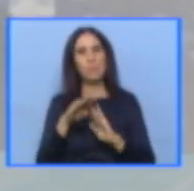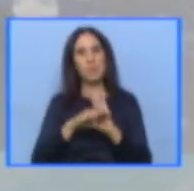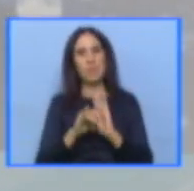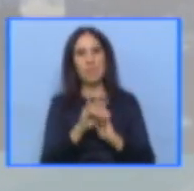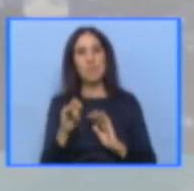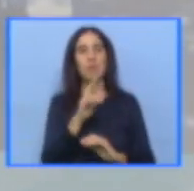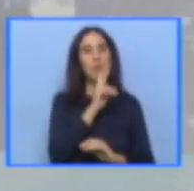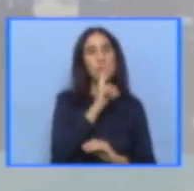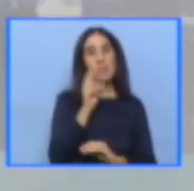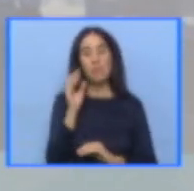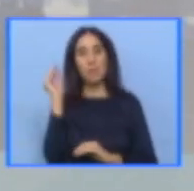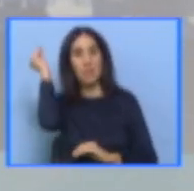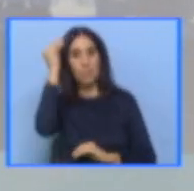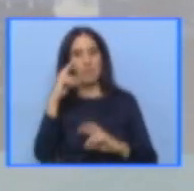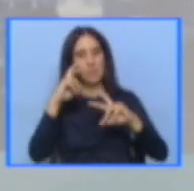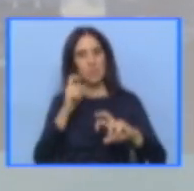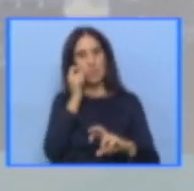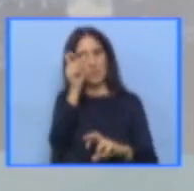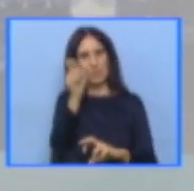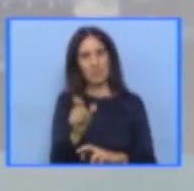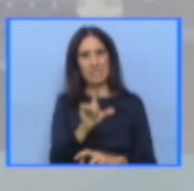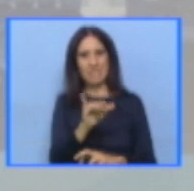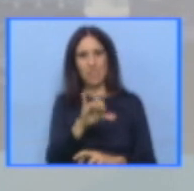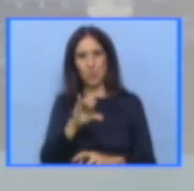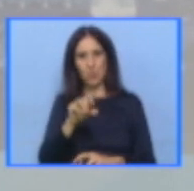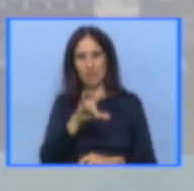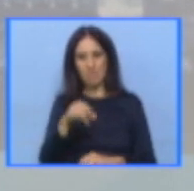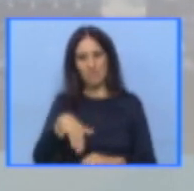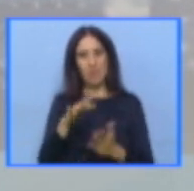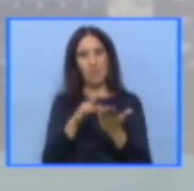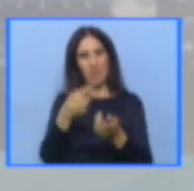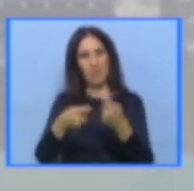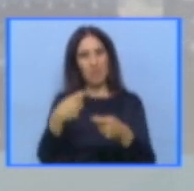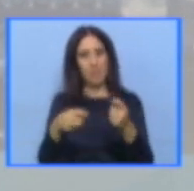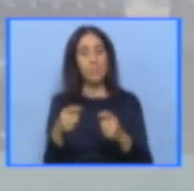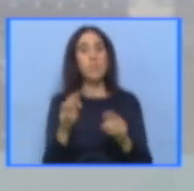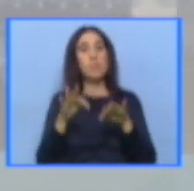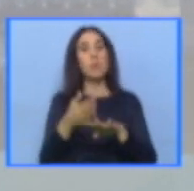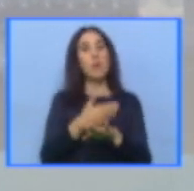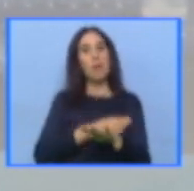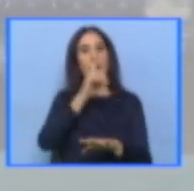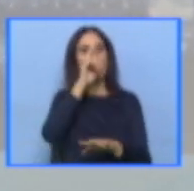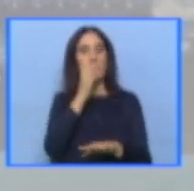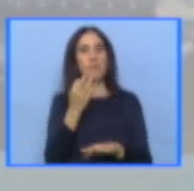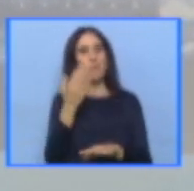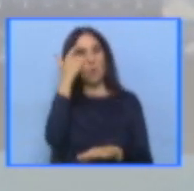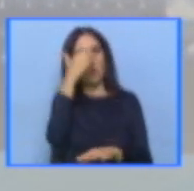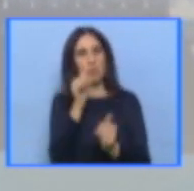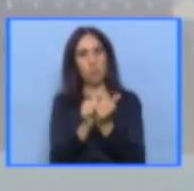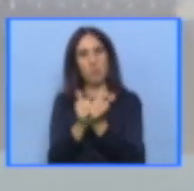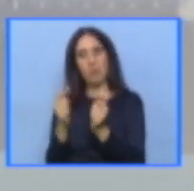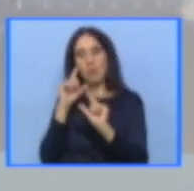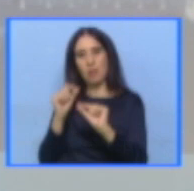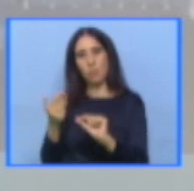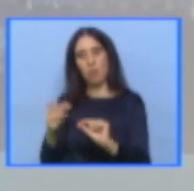e a República, uma investigação de Licínio Lima que está prestes a chegar às livrarias. Antes de terminar, recordo ainda que pode acompanhar a edição